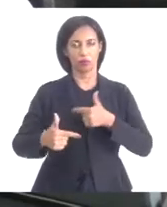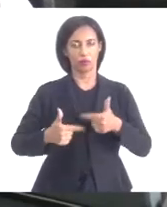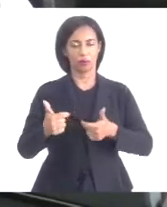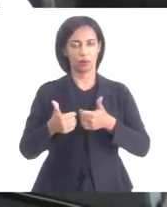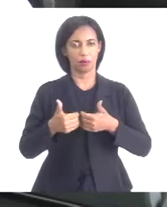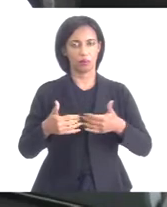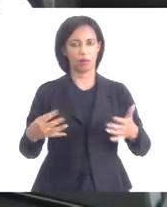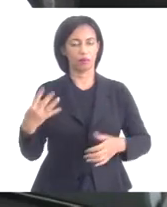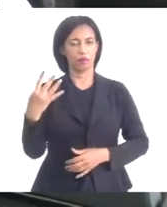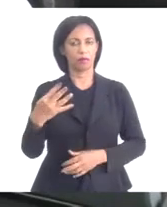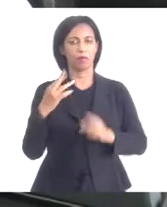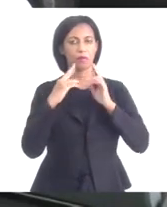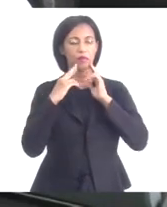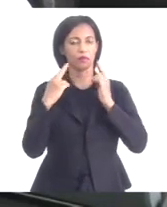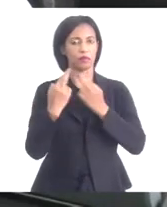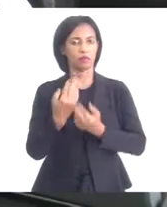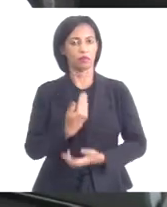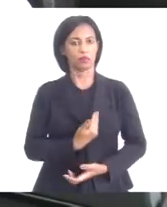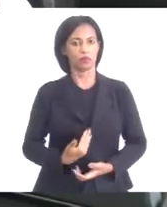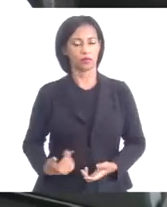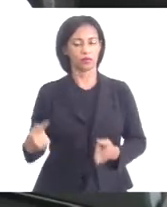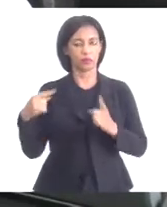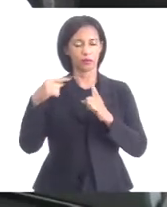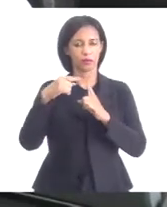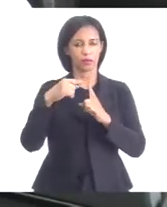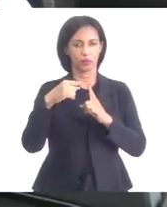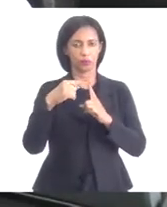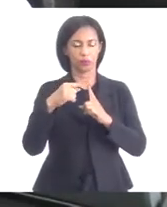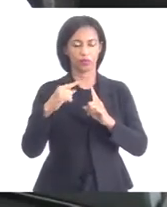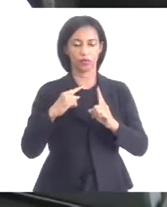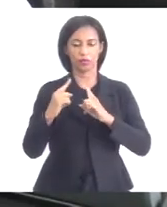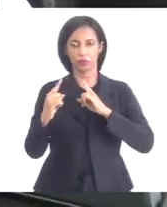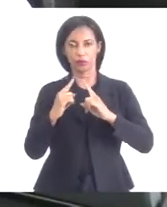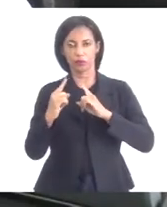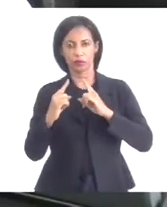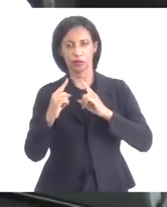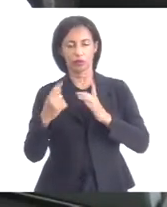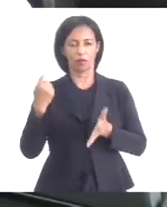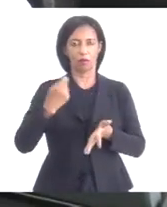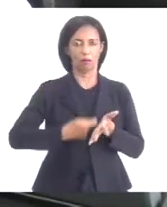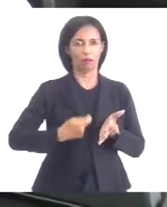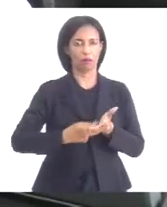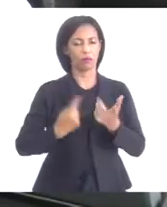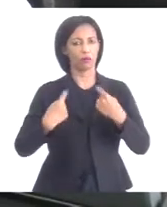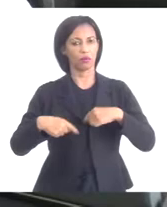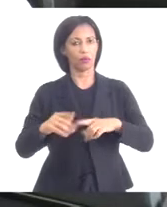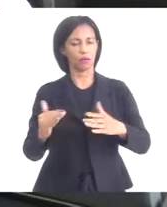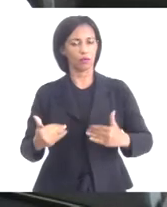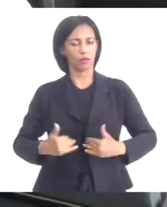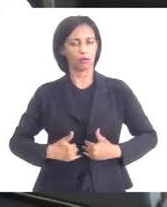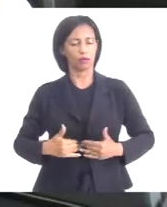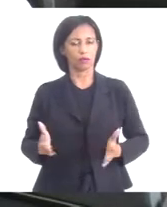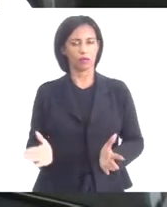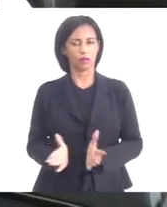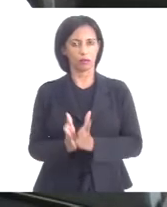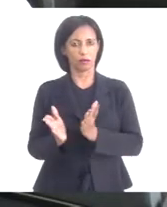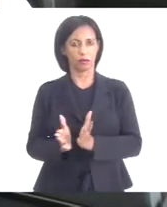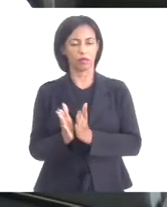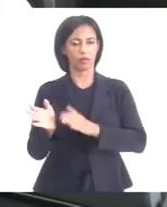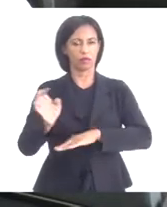da 4ª audiência pública com o objetivo de discutir a luta contra a fome EA pobreza